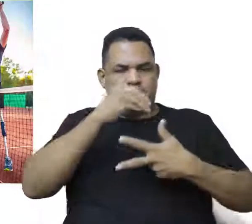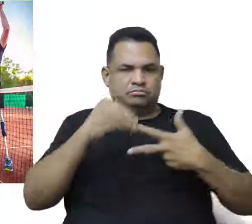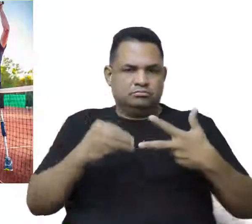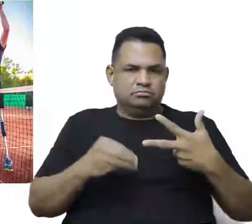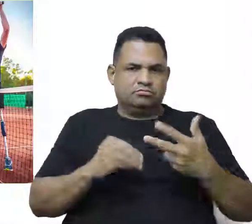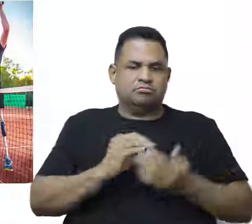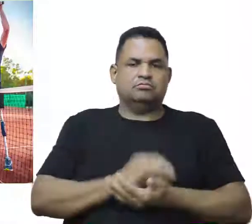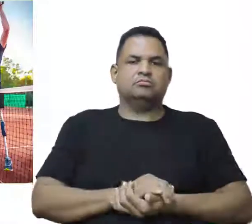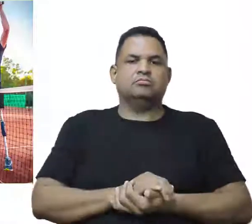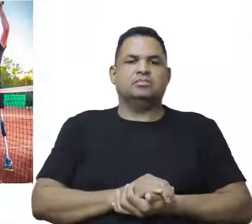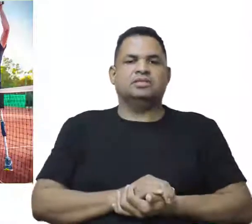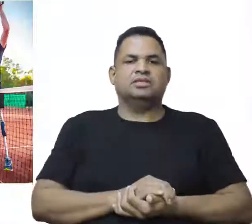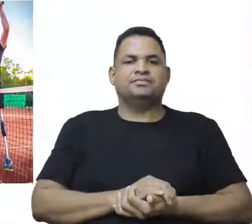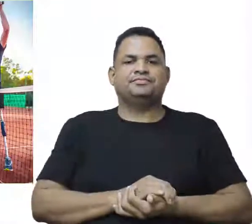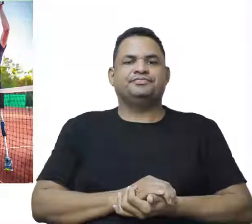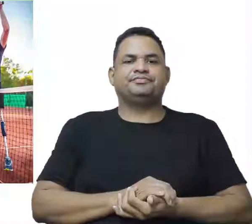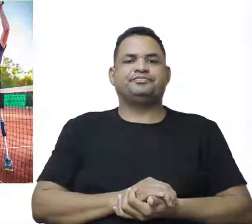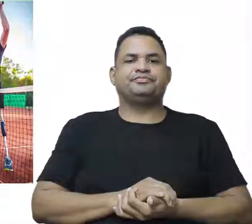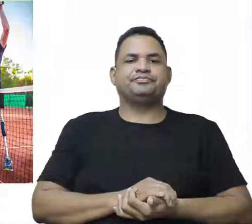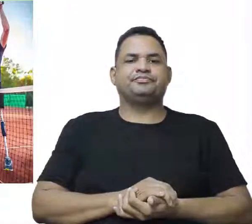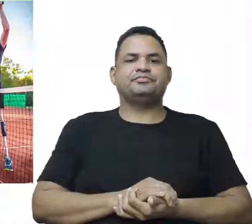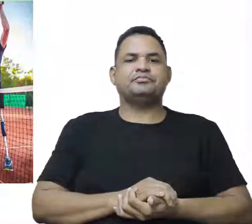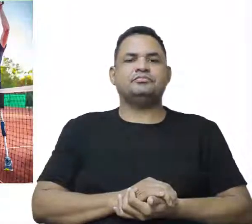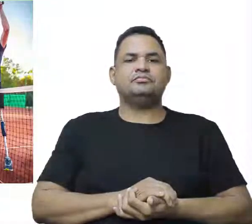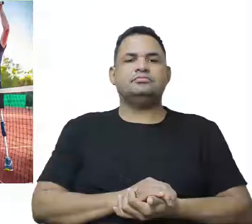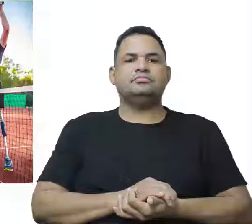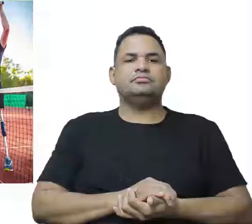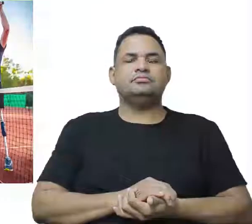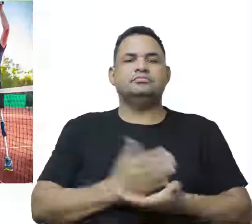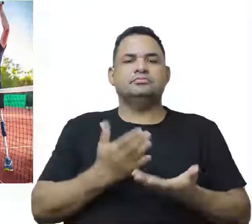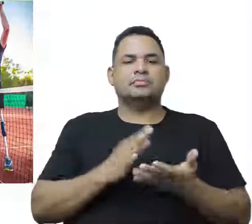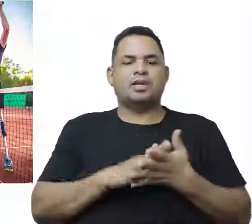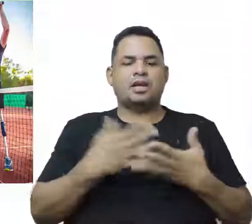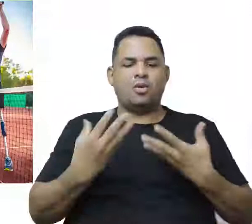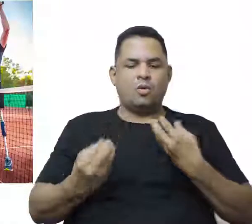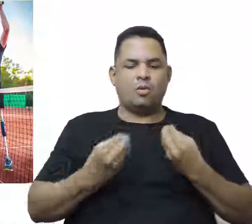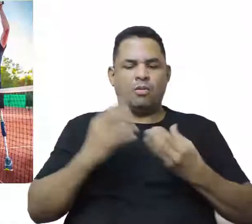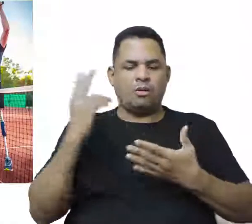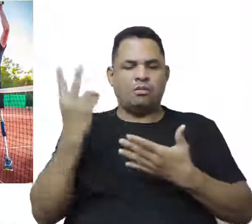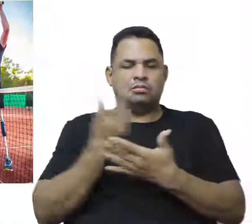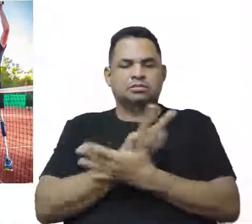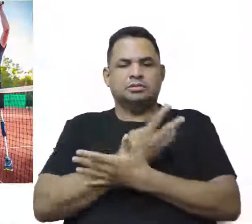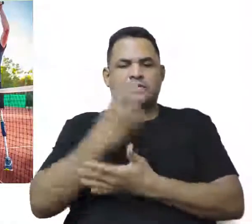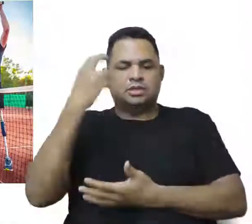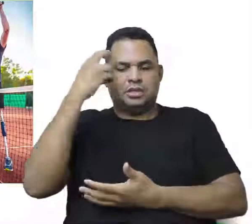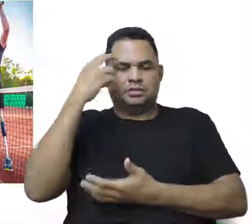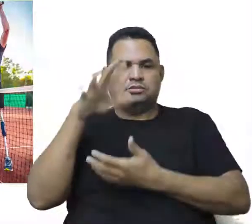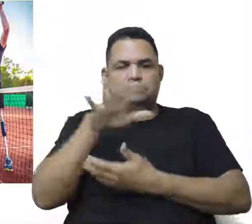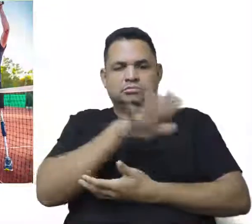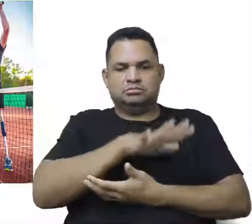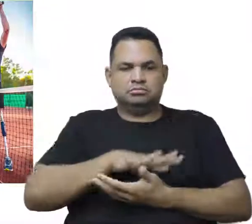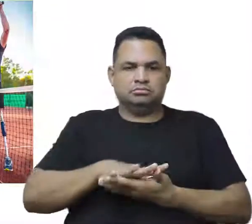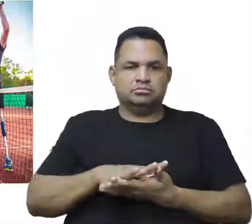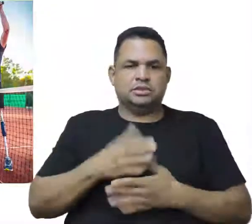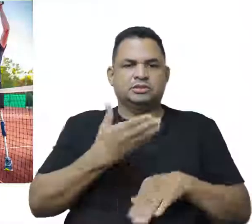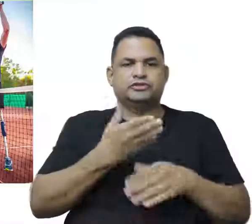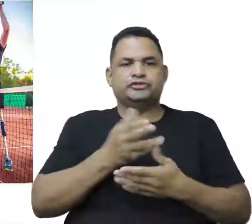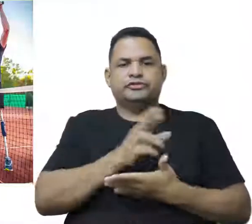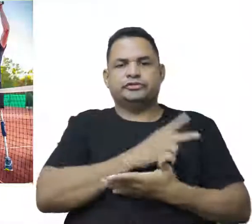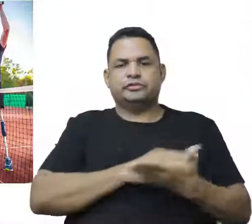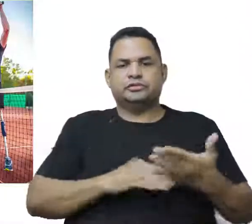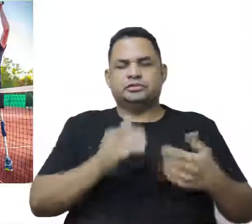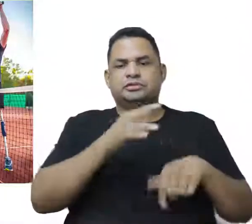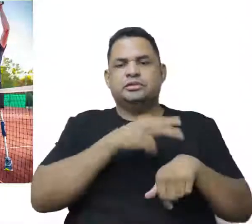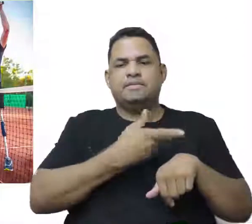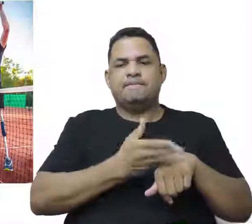pensar a cultura corporal de movimento, as manifestações dessa cultura, e aí nós temos esse universo de práticas, e nós